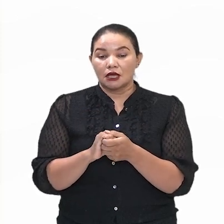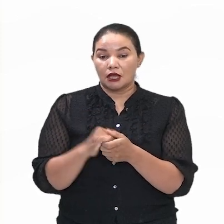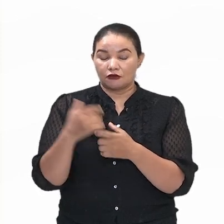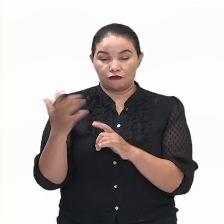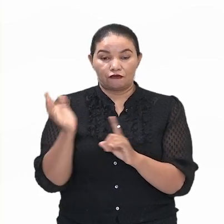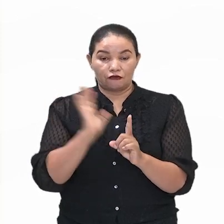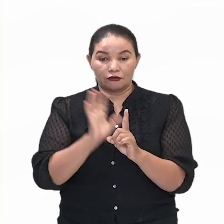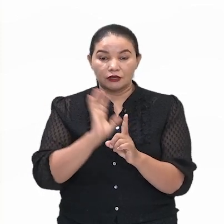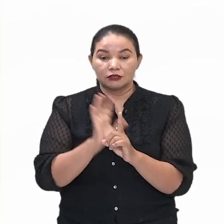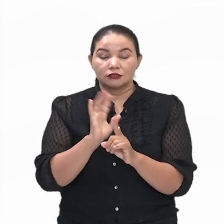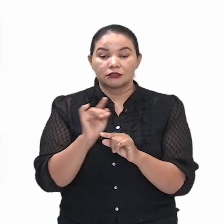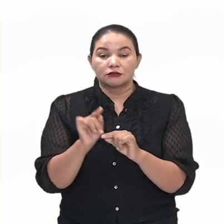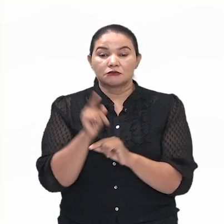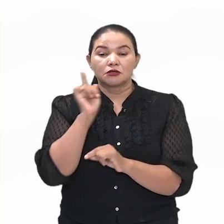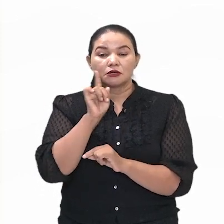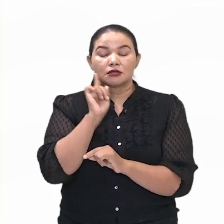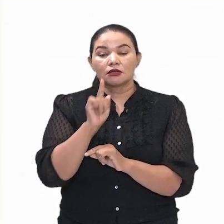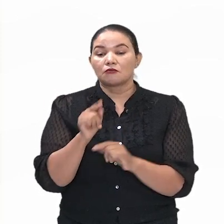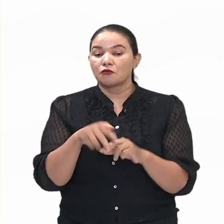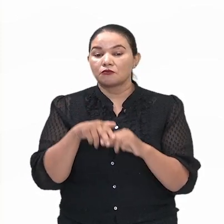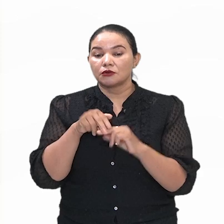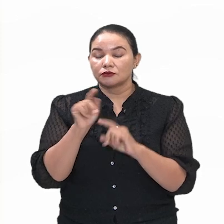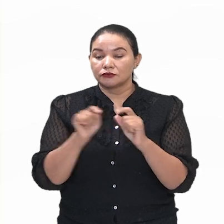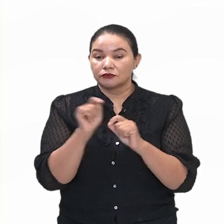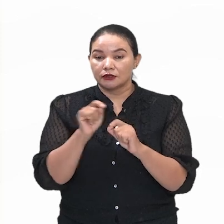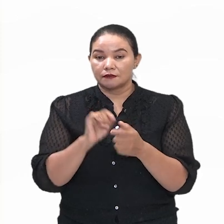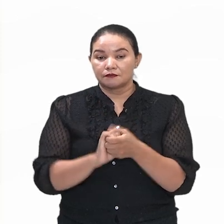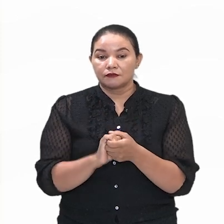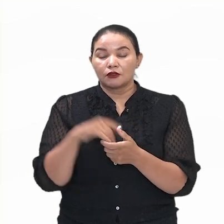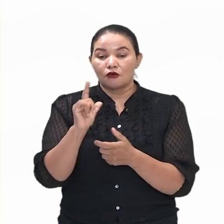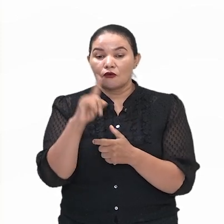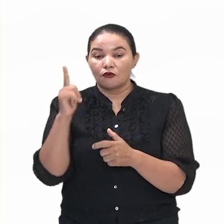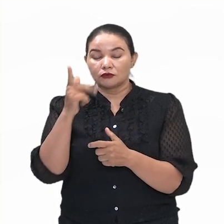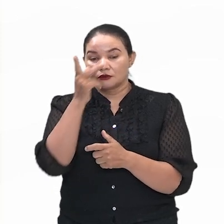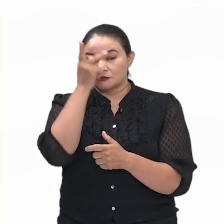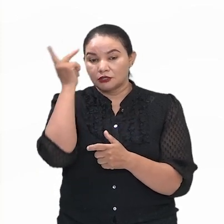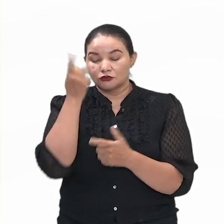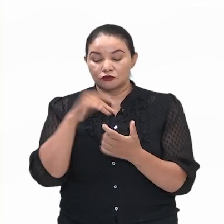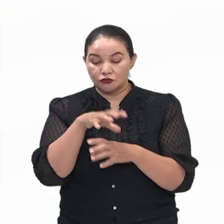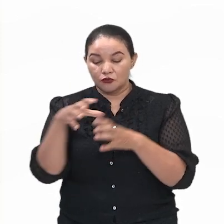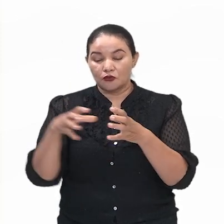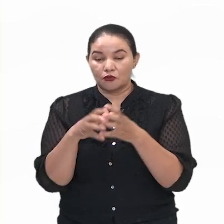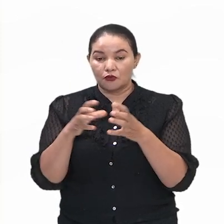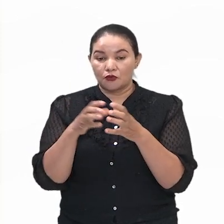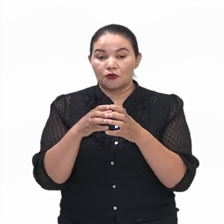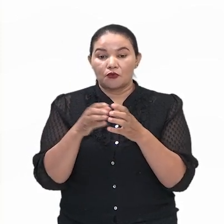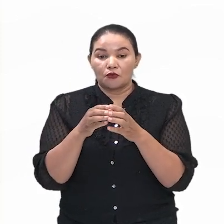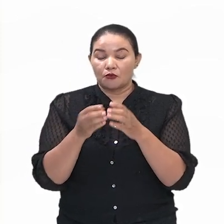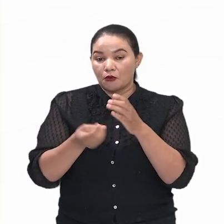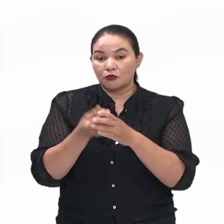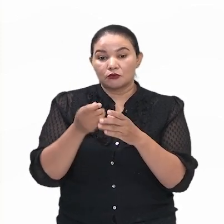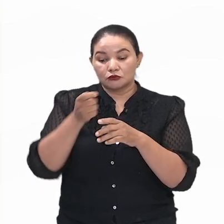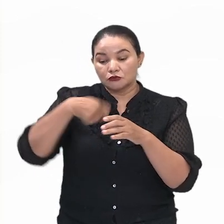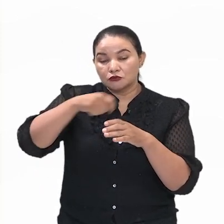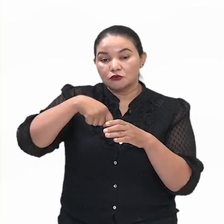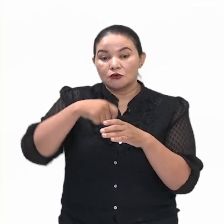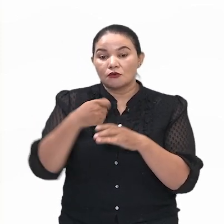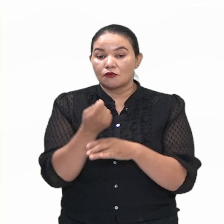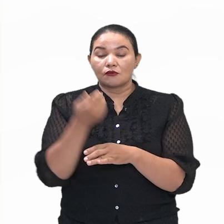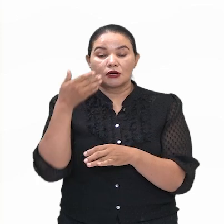internacional. Através de quê? De concorrência de outras colônias açucareiras e mudanças